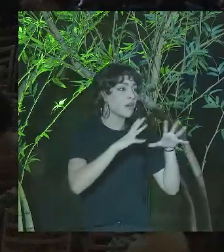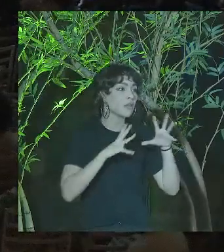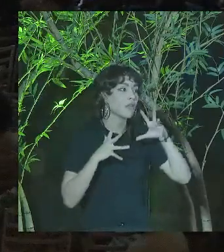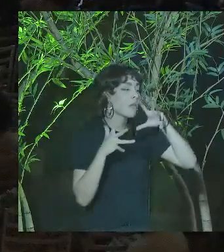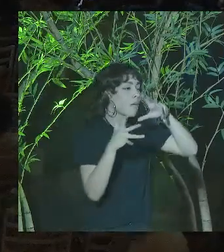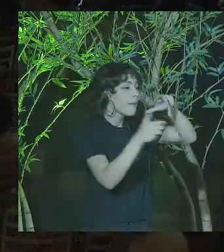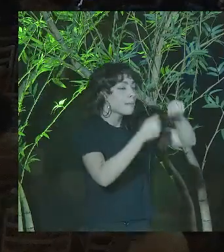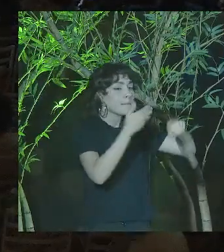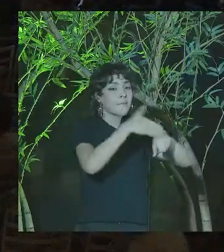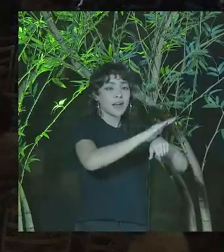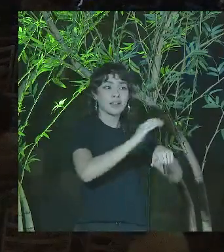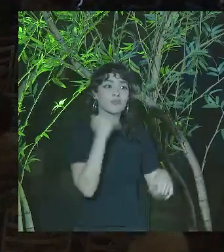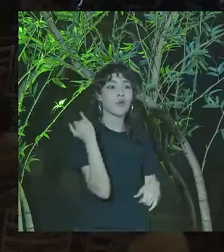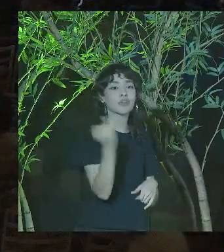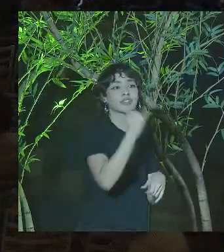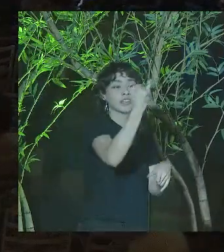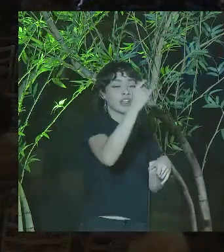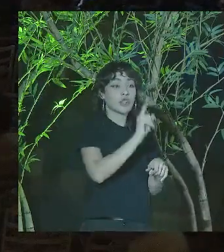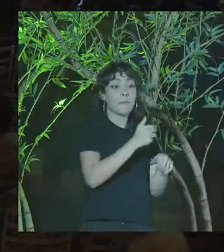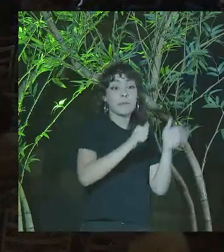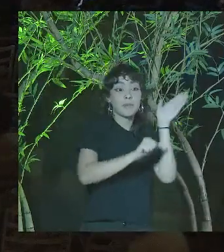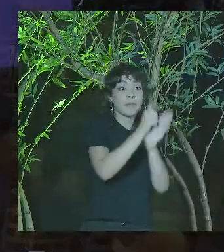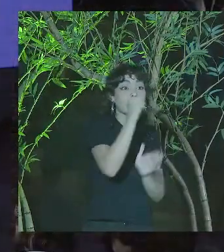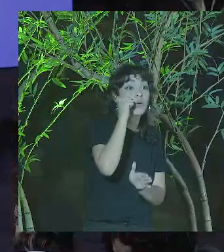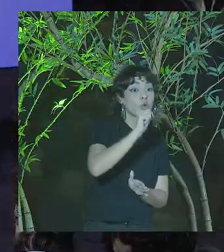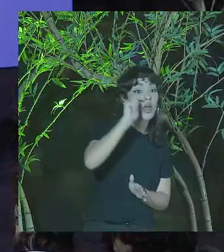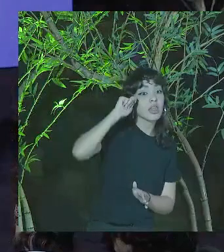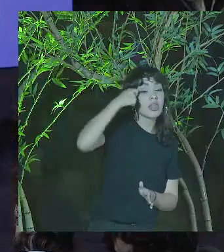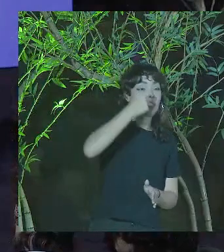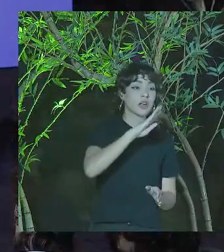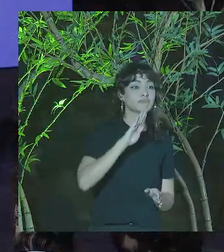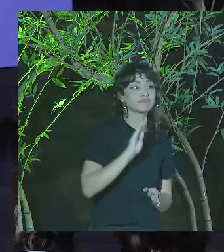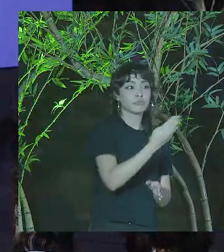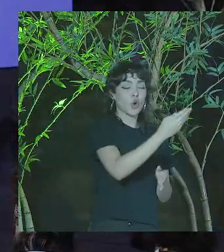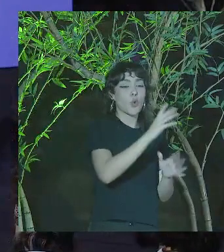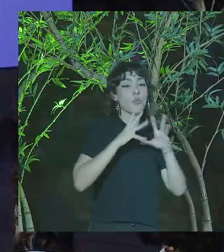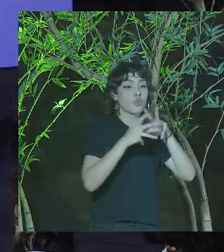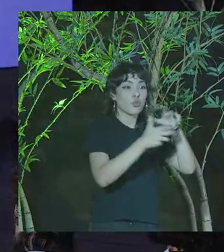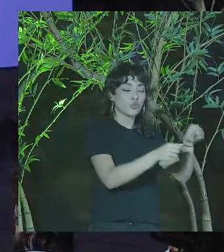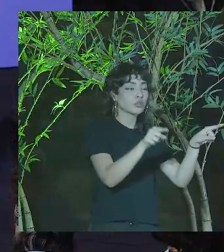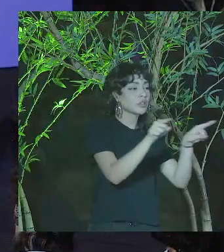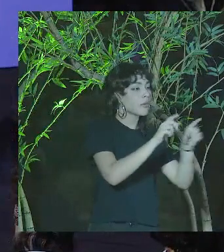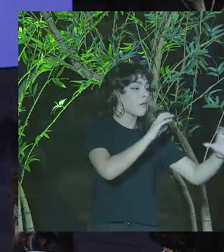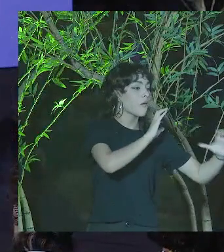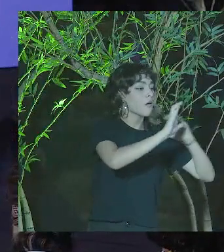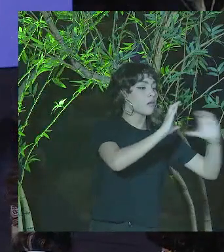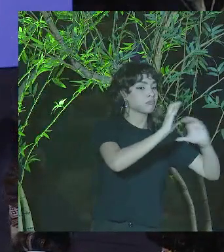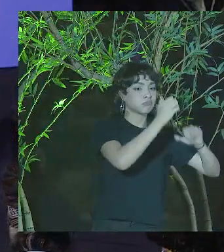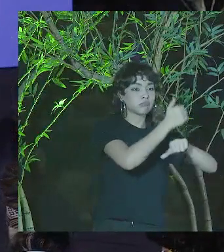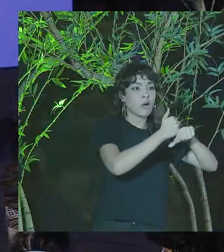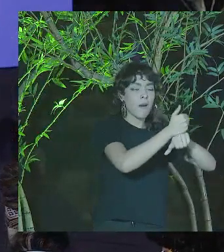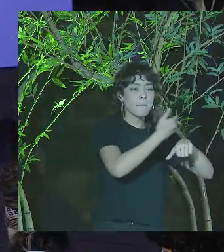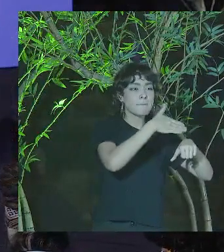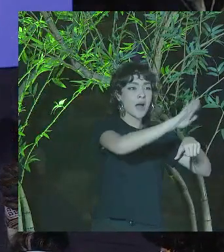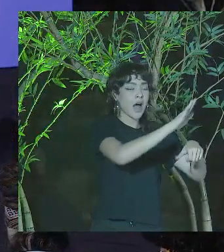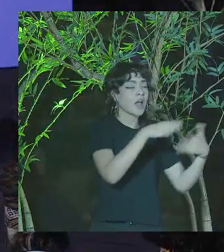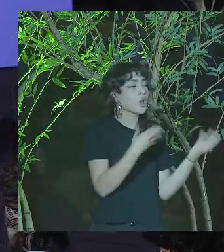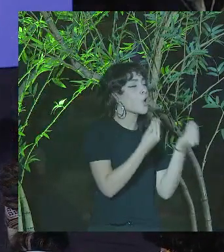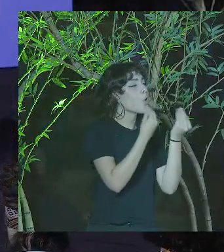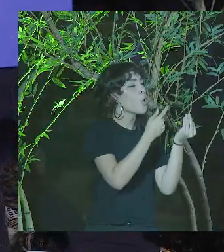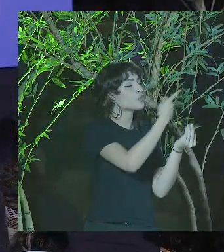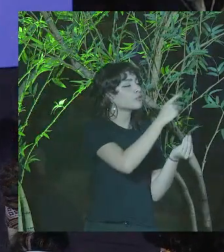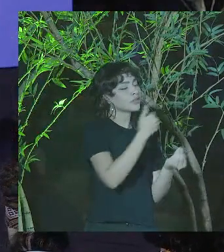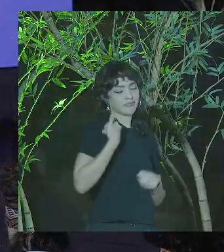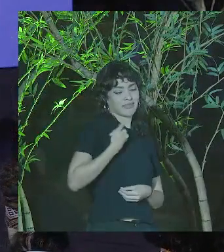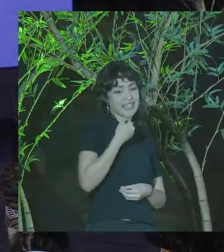negra bilionária do mundo, a maior comunicadora, né, do nosso tempo, como é que foi para ela com 70 anos?